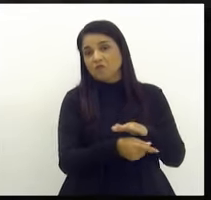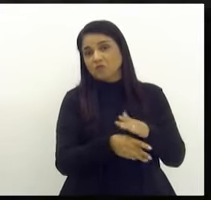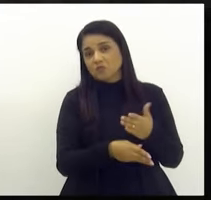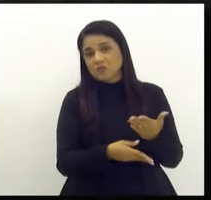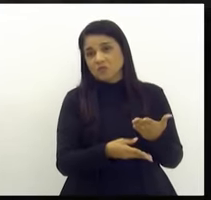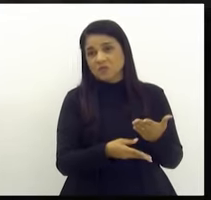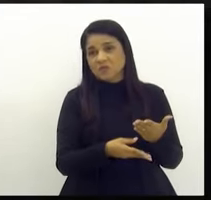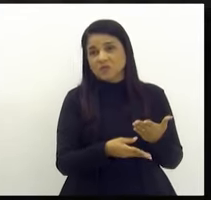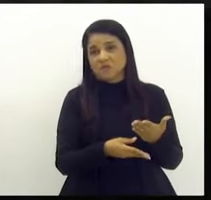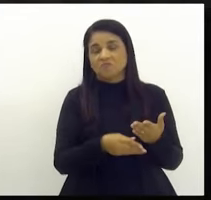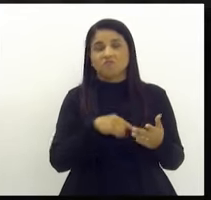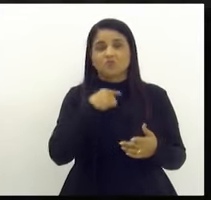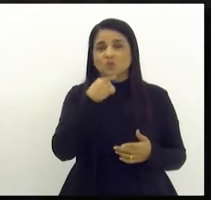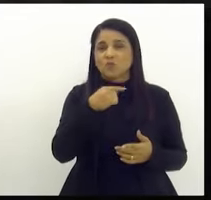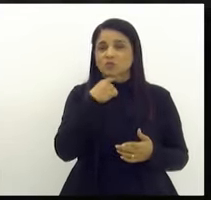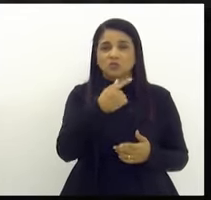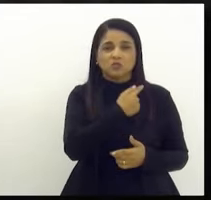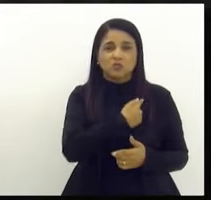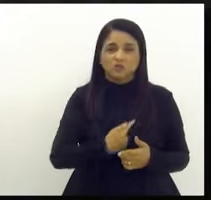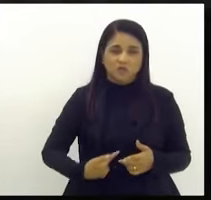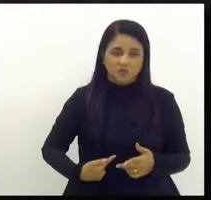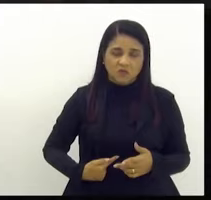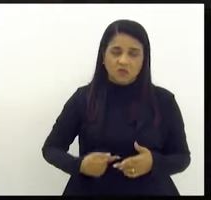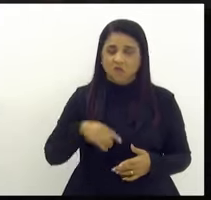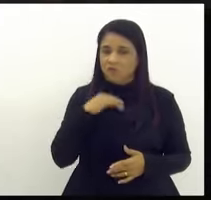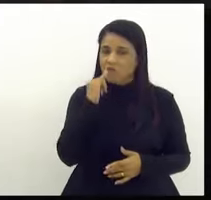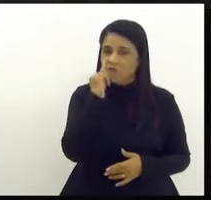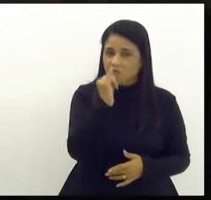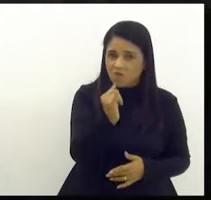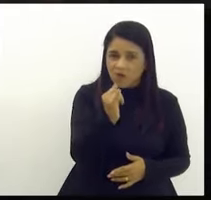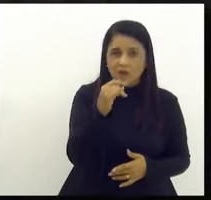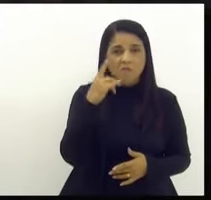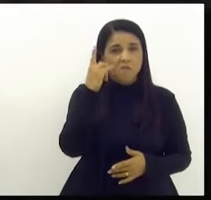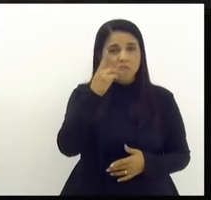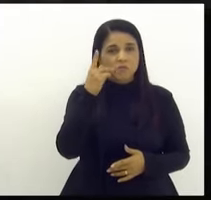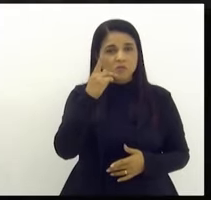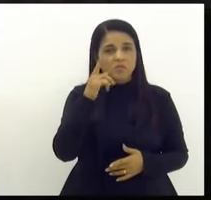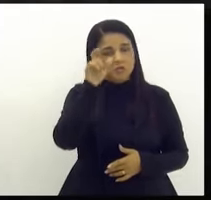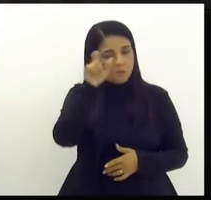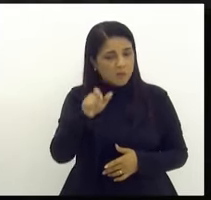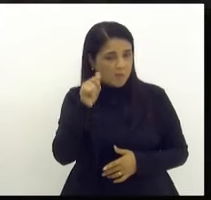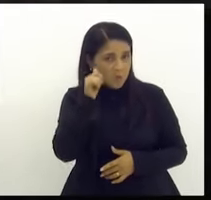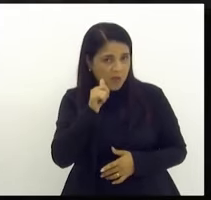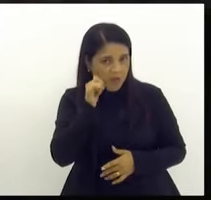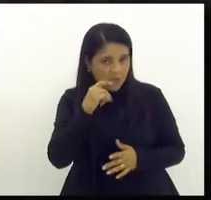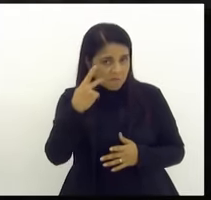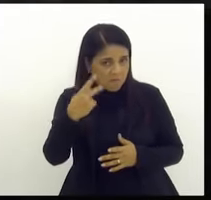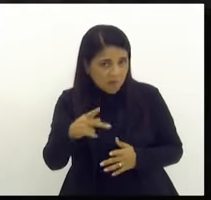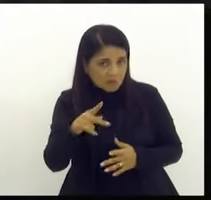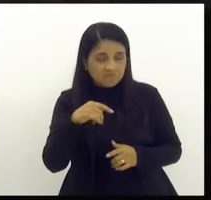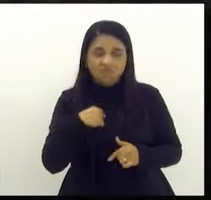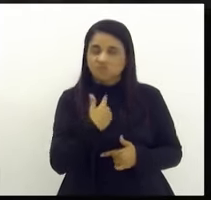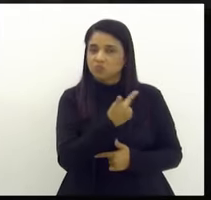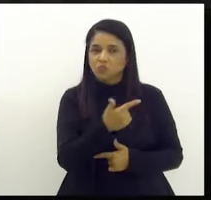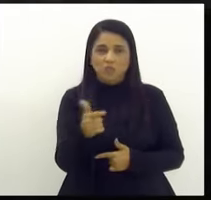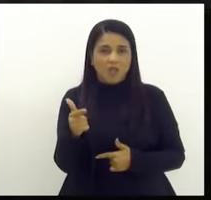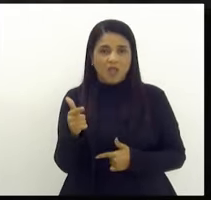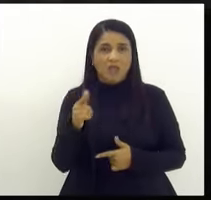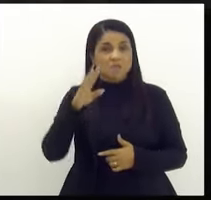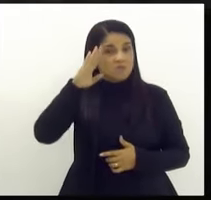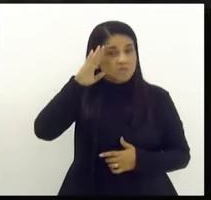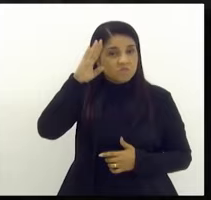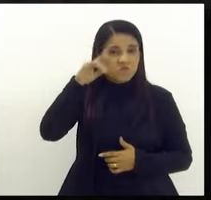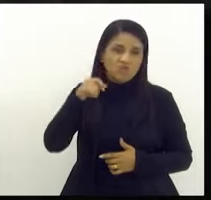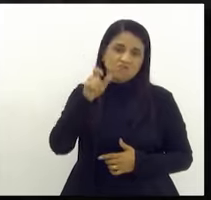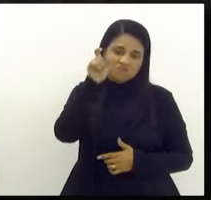seja não adianta o governador dizer que tem política para mulher no estado do Rio de Janeiro porque não tem porque a prioridade